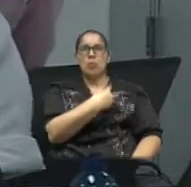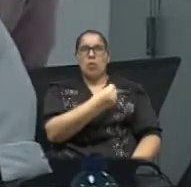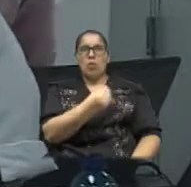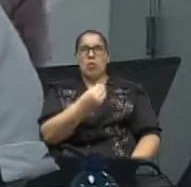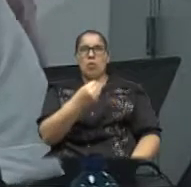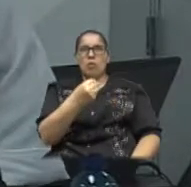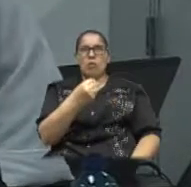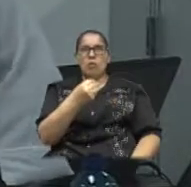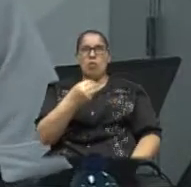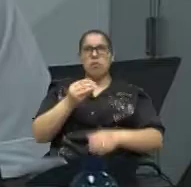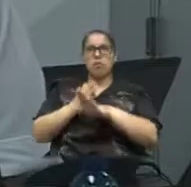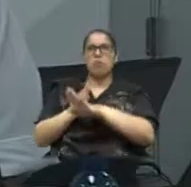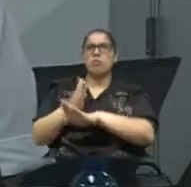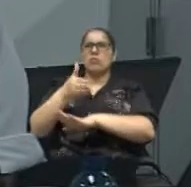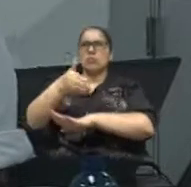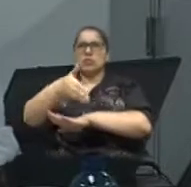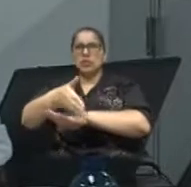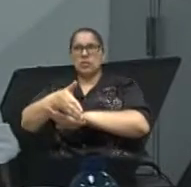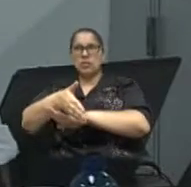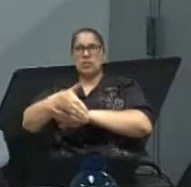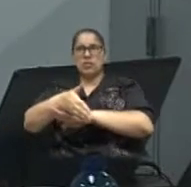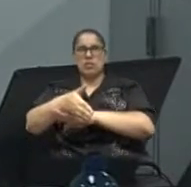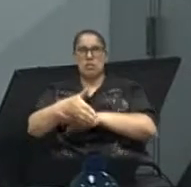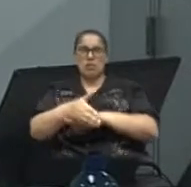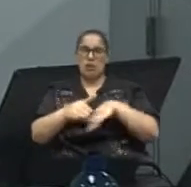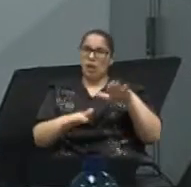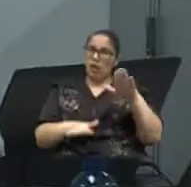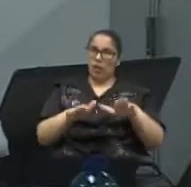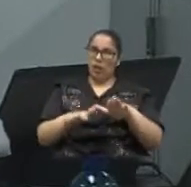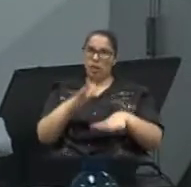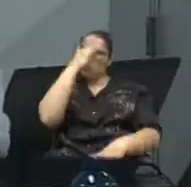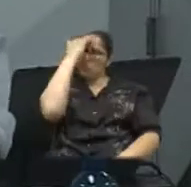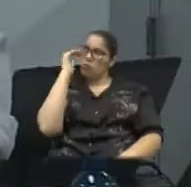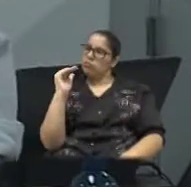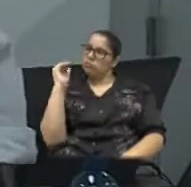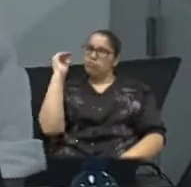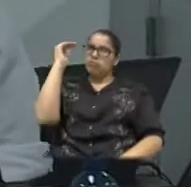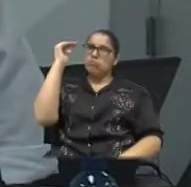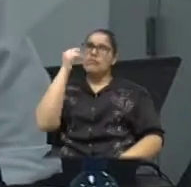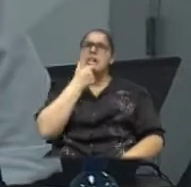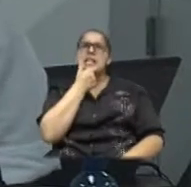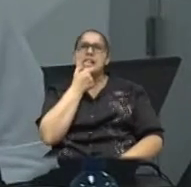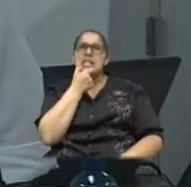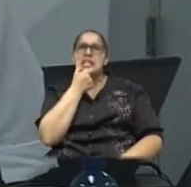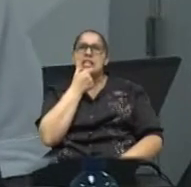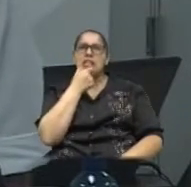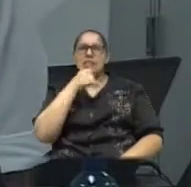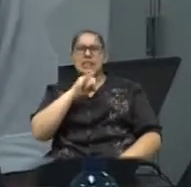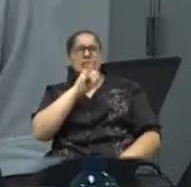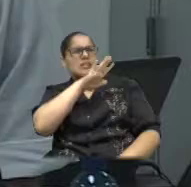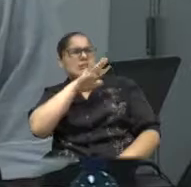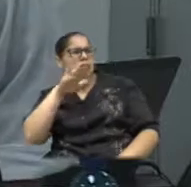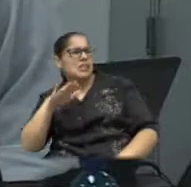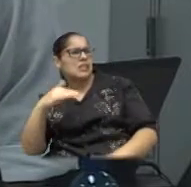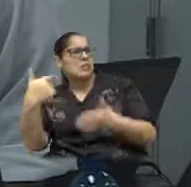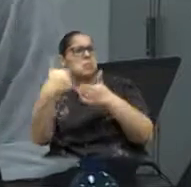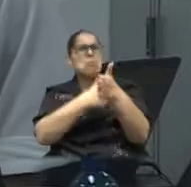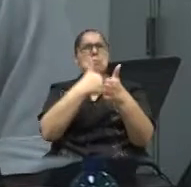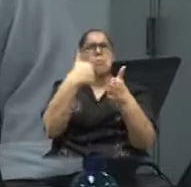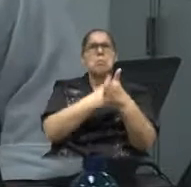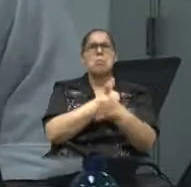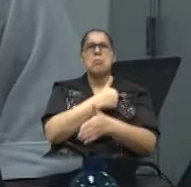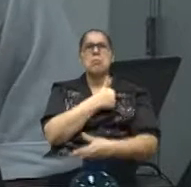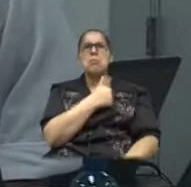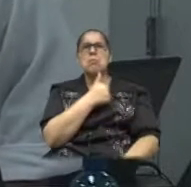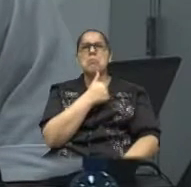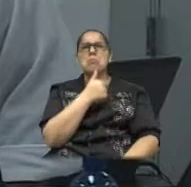O do meio até entende inglês, ele já ia me questionar. Mas se com uma criança de 3, 4 anos, pai, o que é esse FUC?